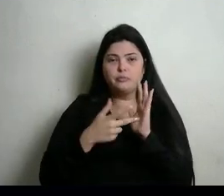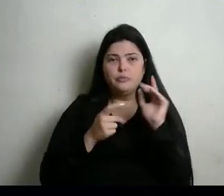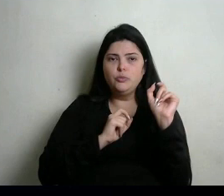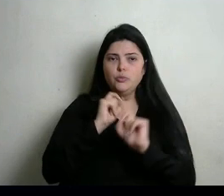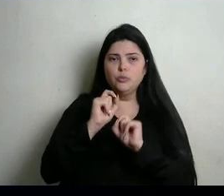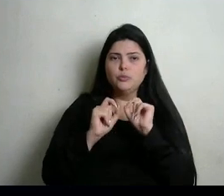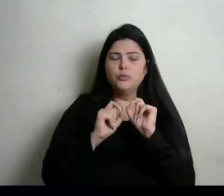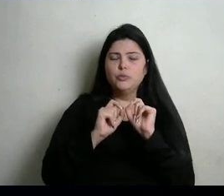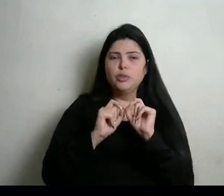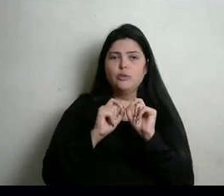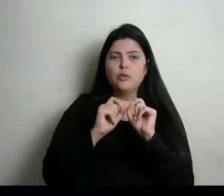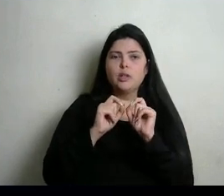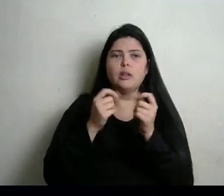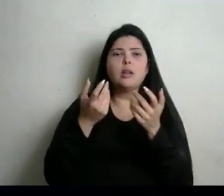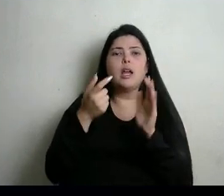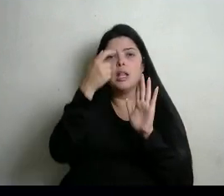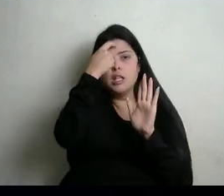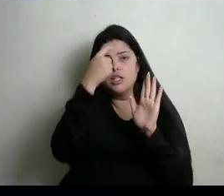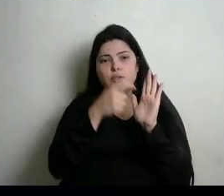da OpenAI?